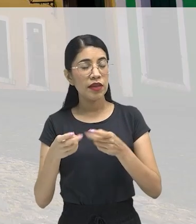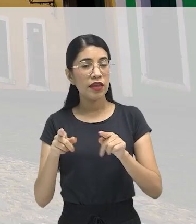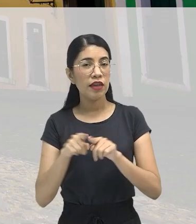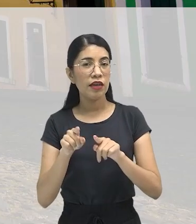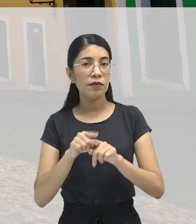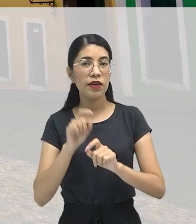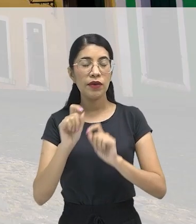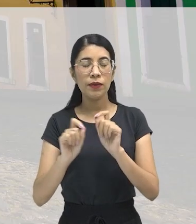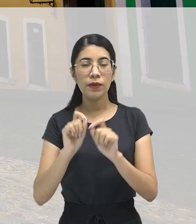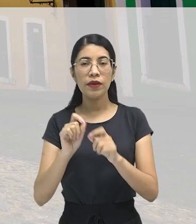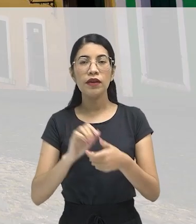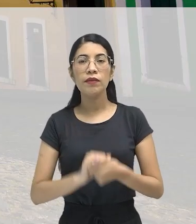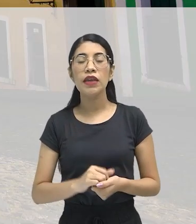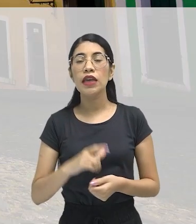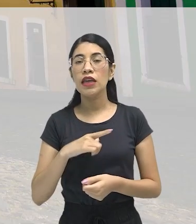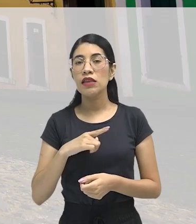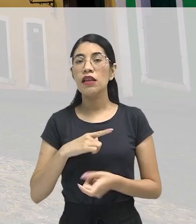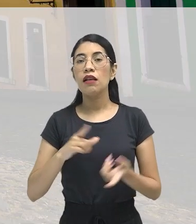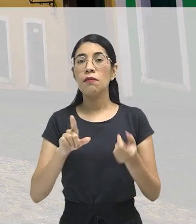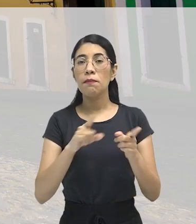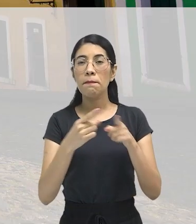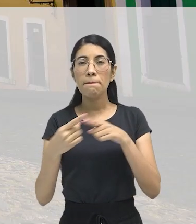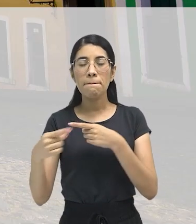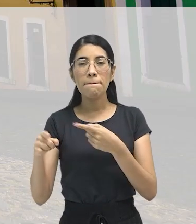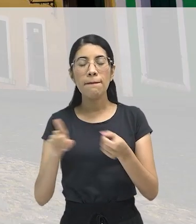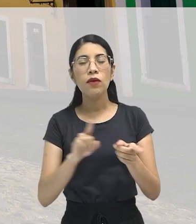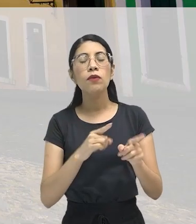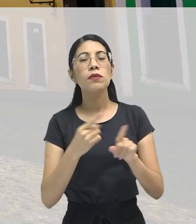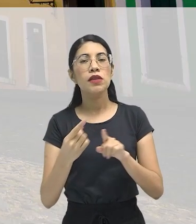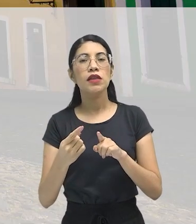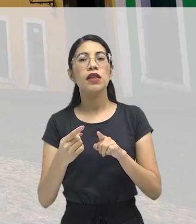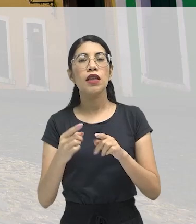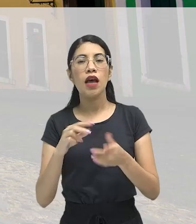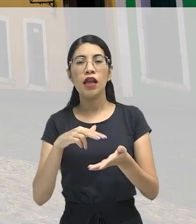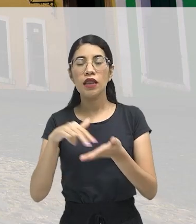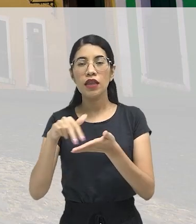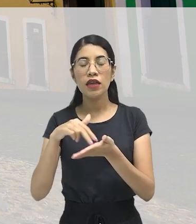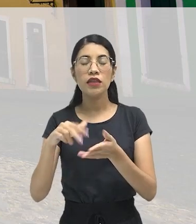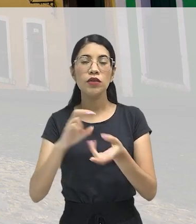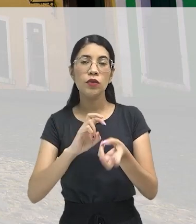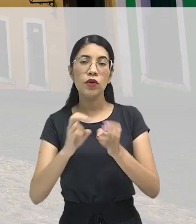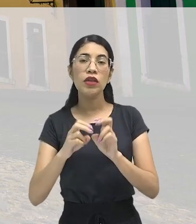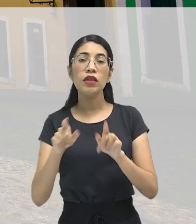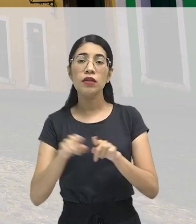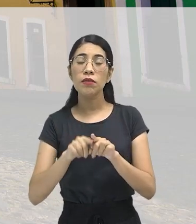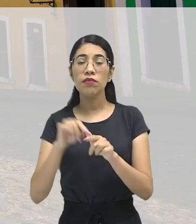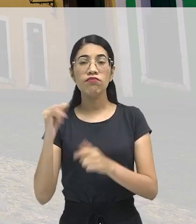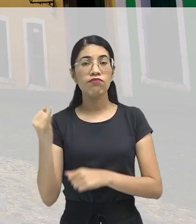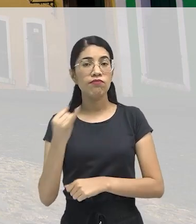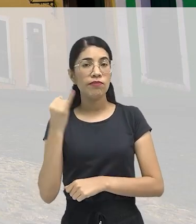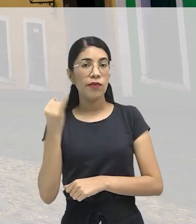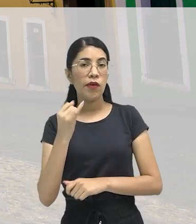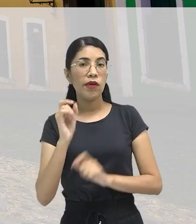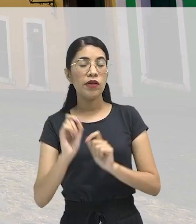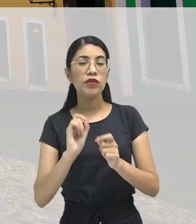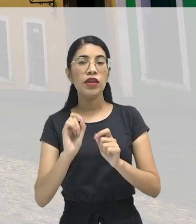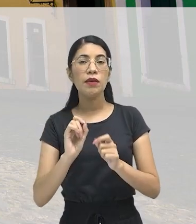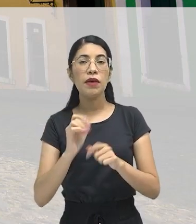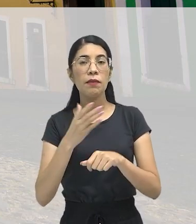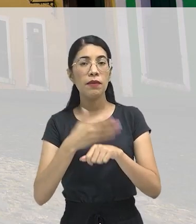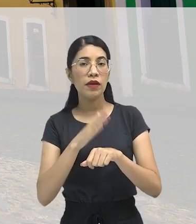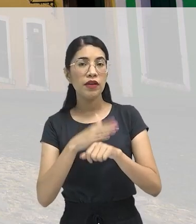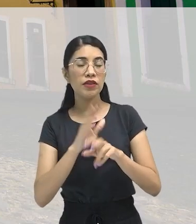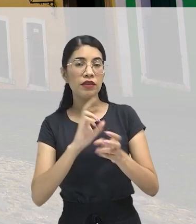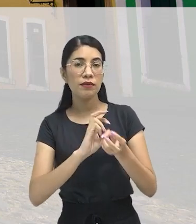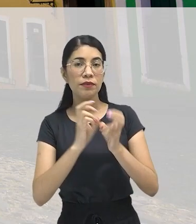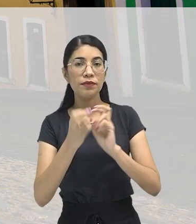o quê? A presença da musicalidade e como ela é importante para a capoeira,